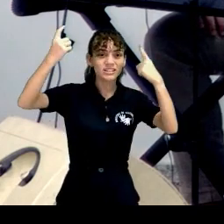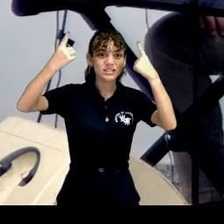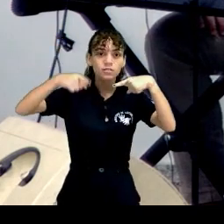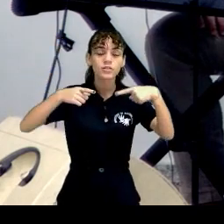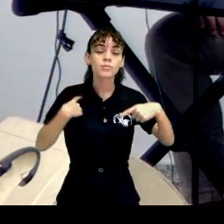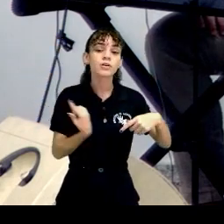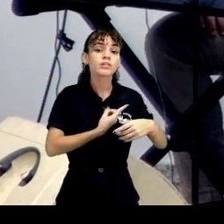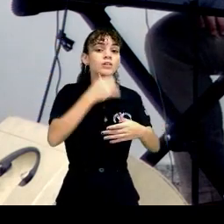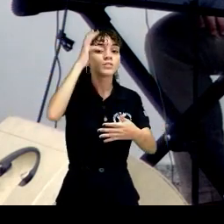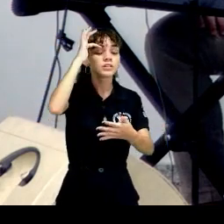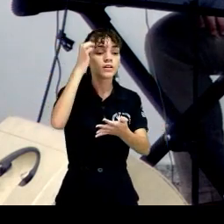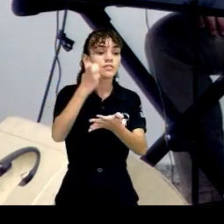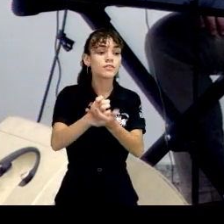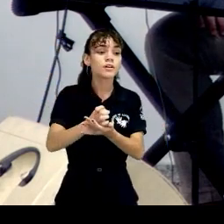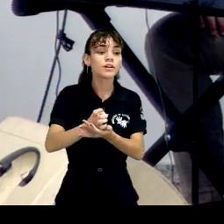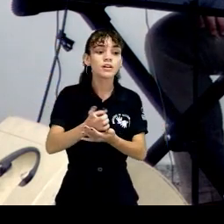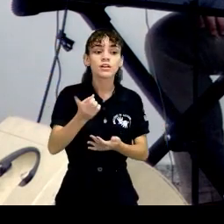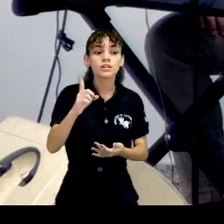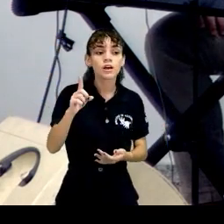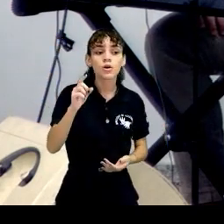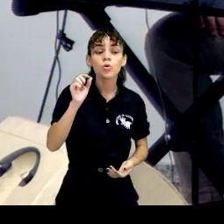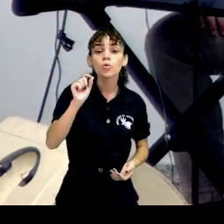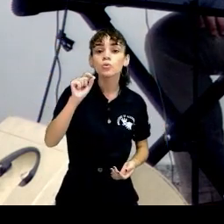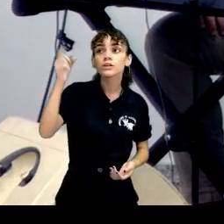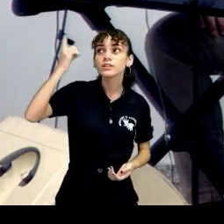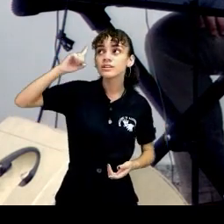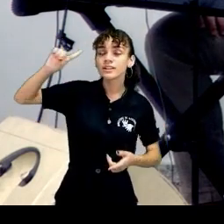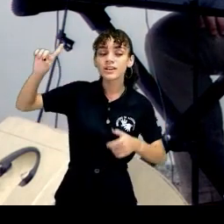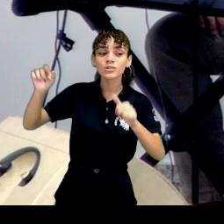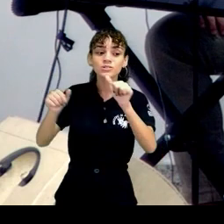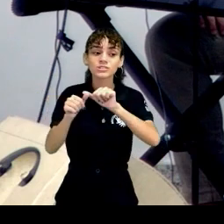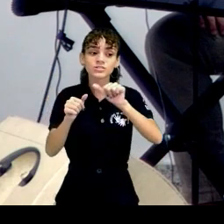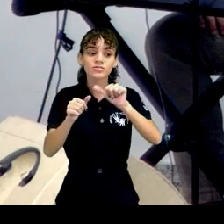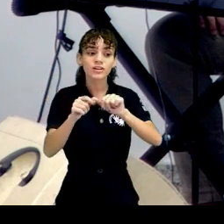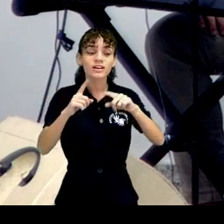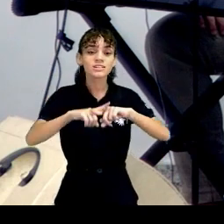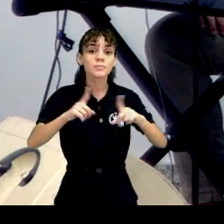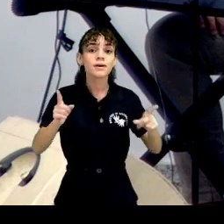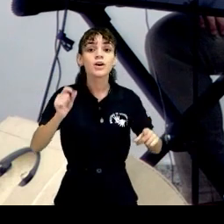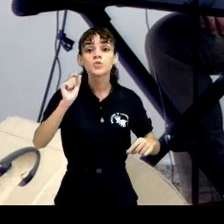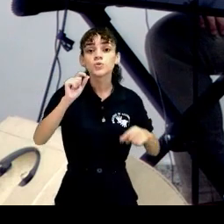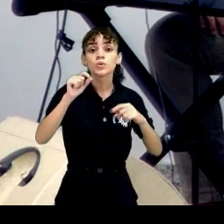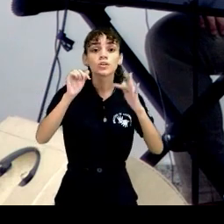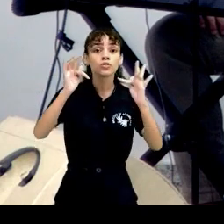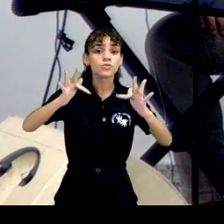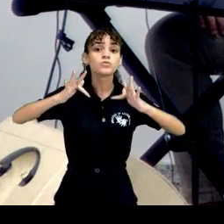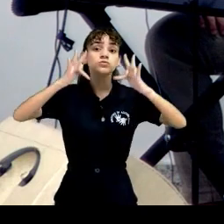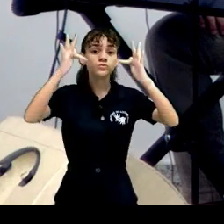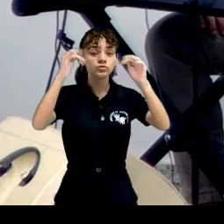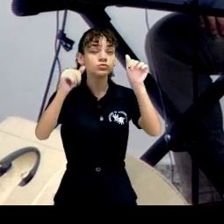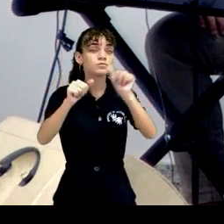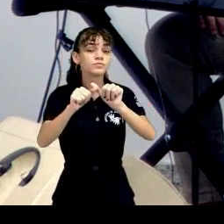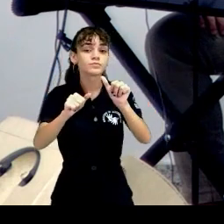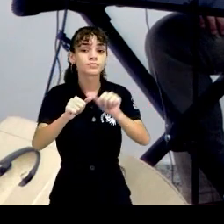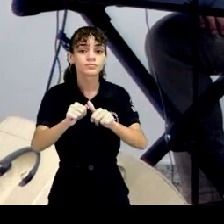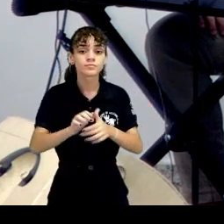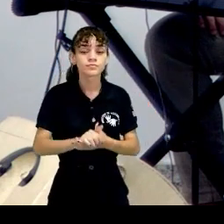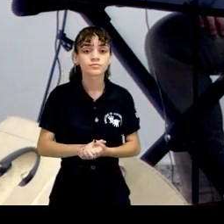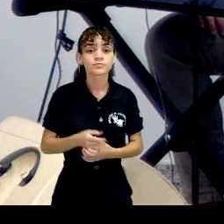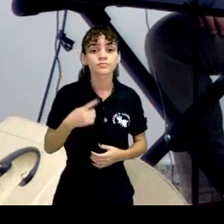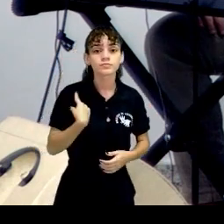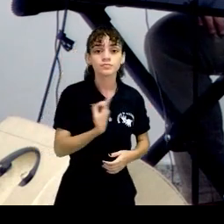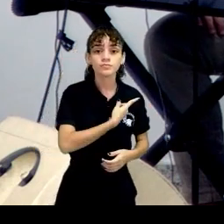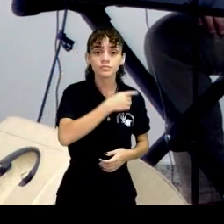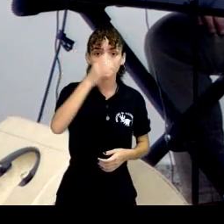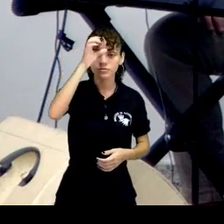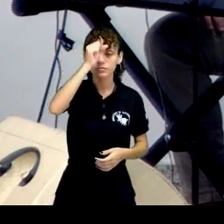mas o que Ele pode fazer. Temos aprendido que o maior testemunho de alguém que confia em Deus não é um fato